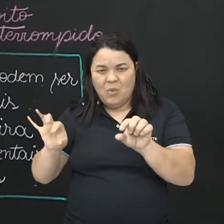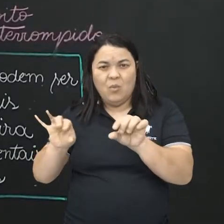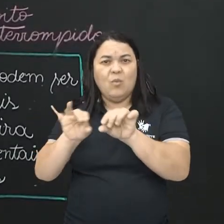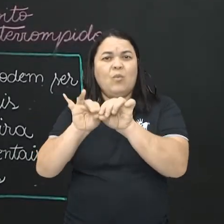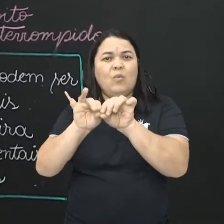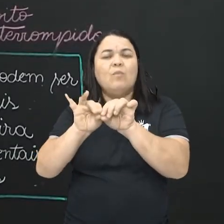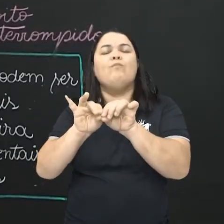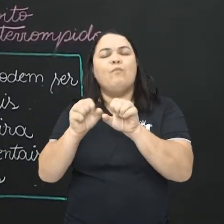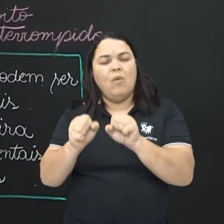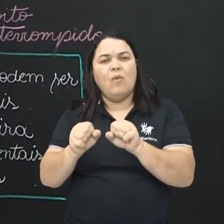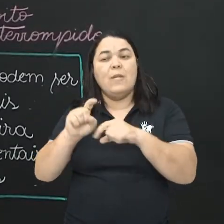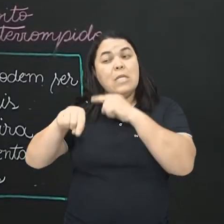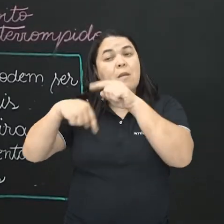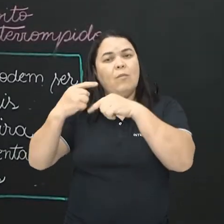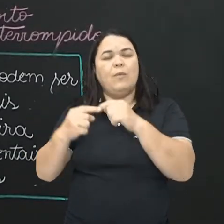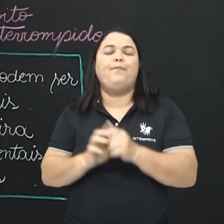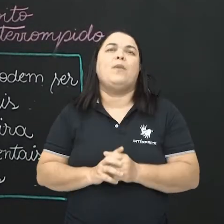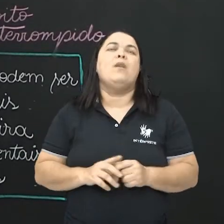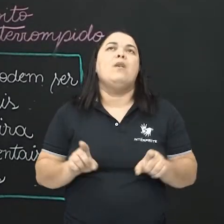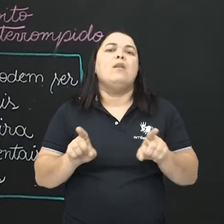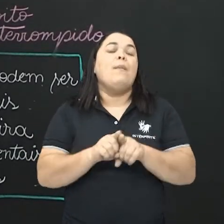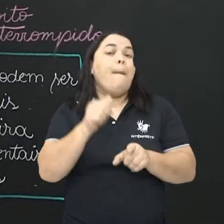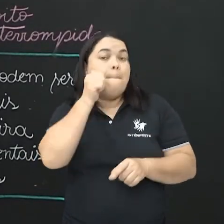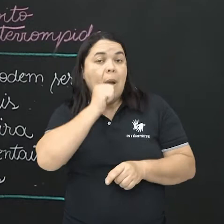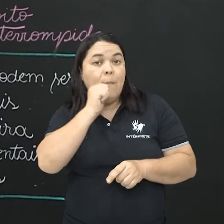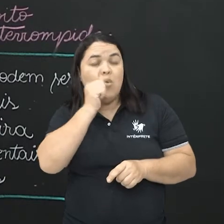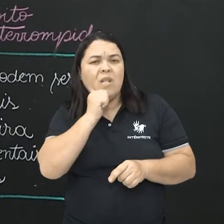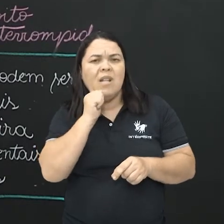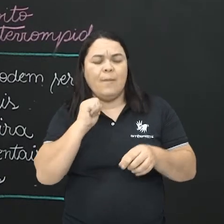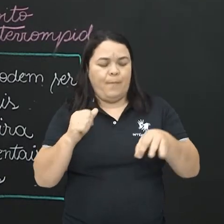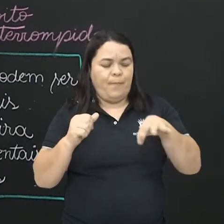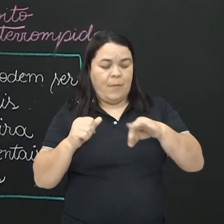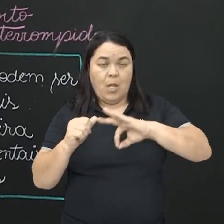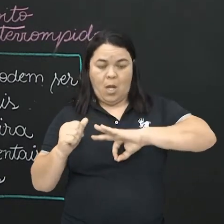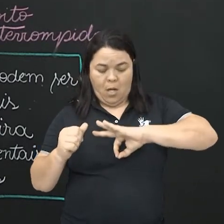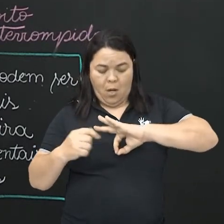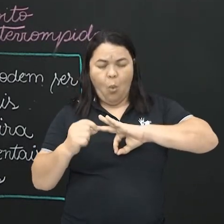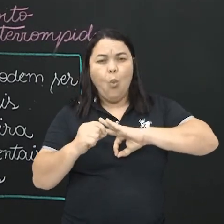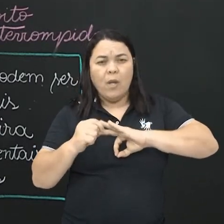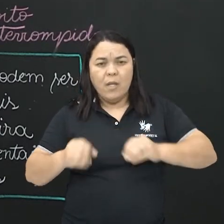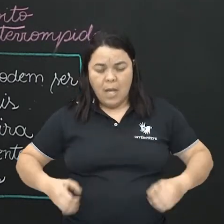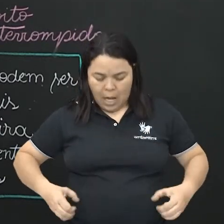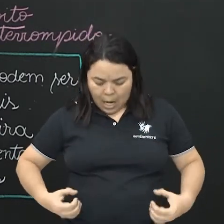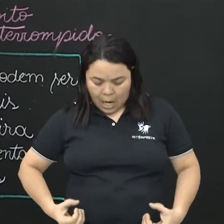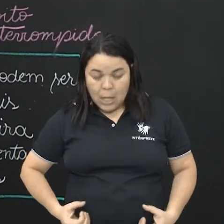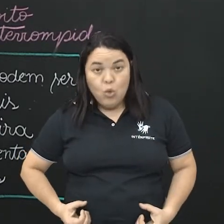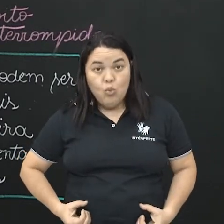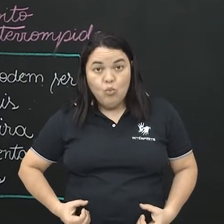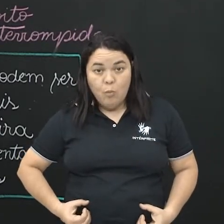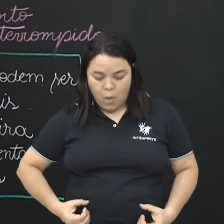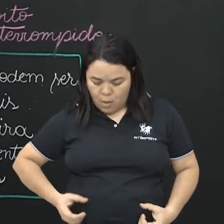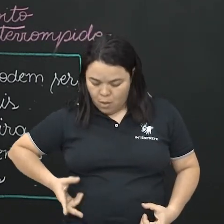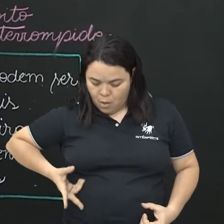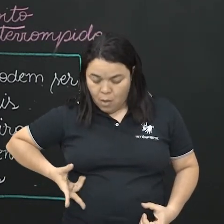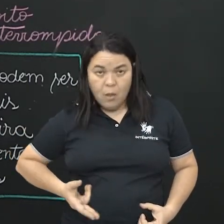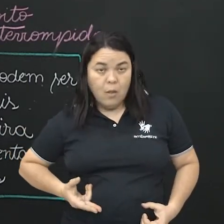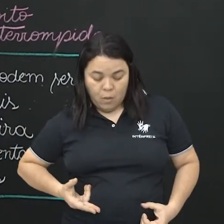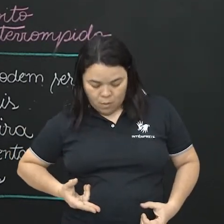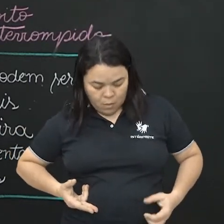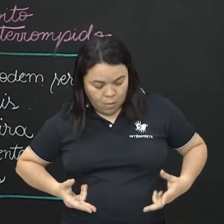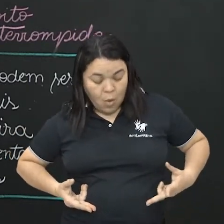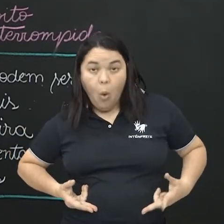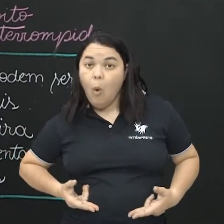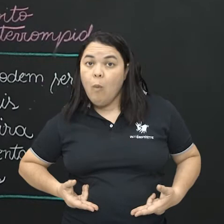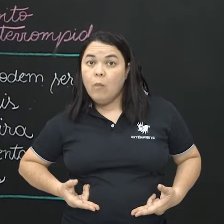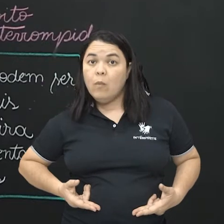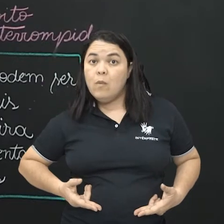caso feminino, a laqueadura vai ser um corte nas tubas uterinas. Então, esse ovócito